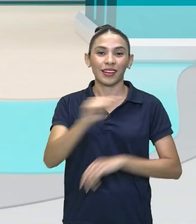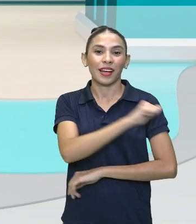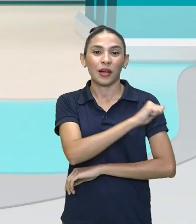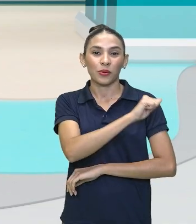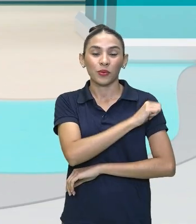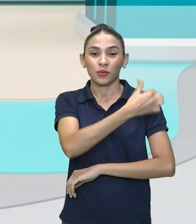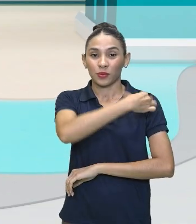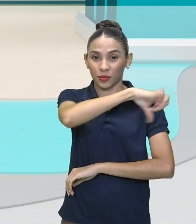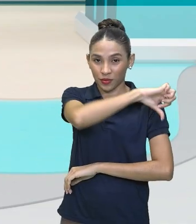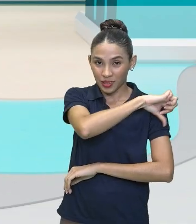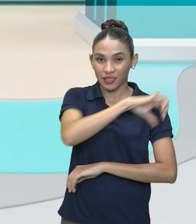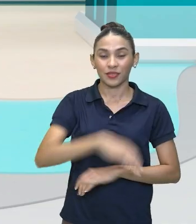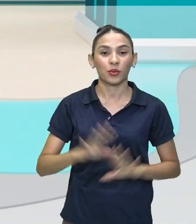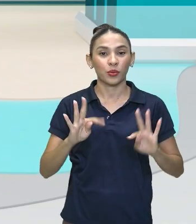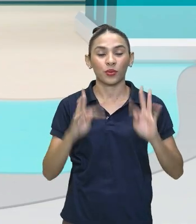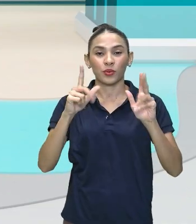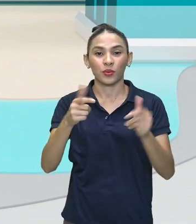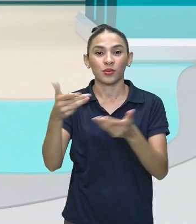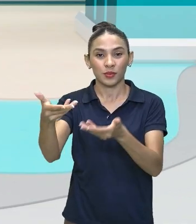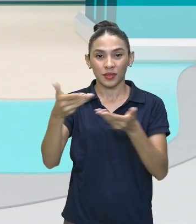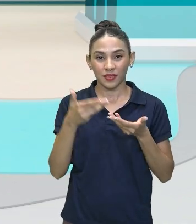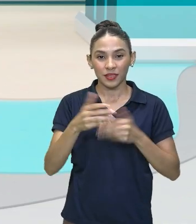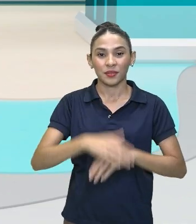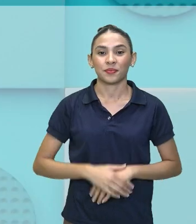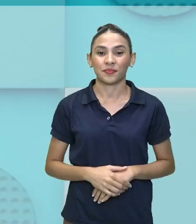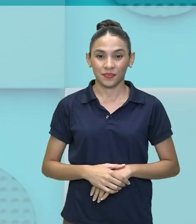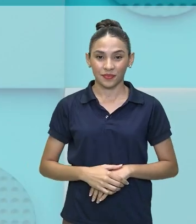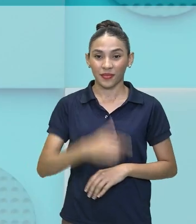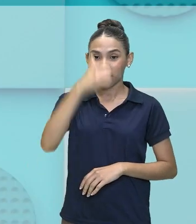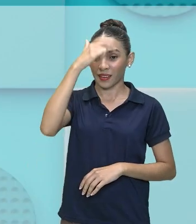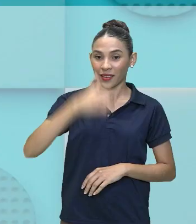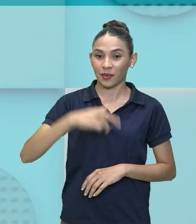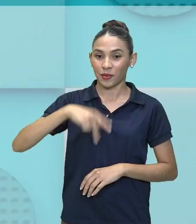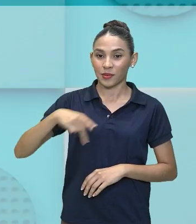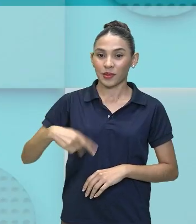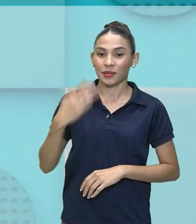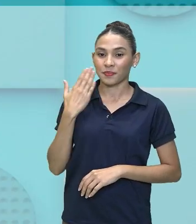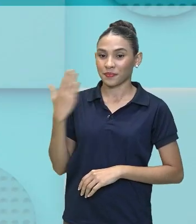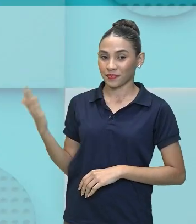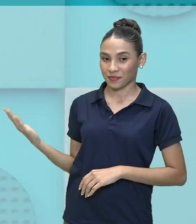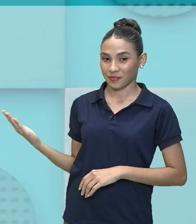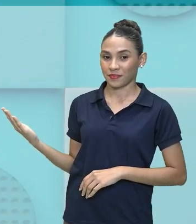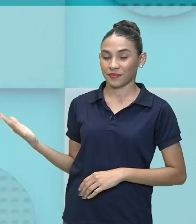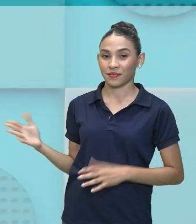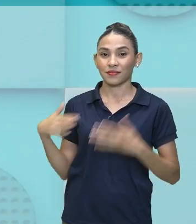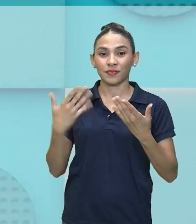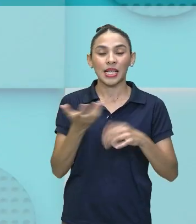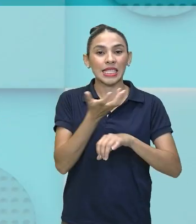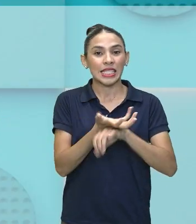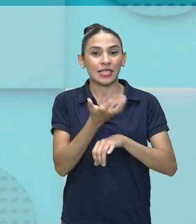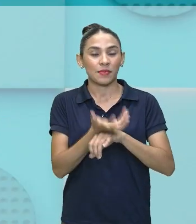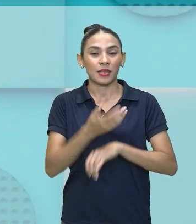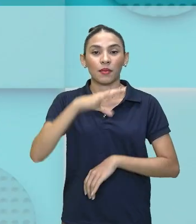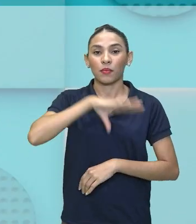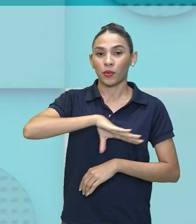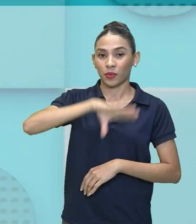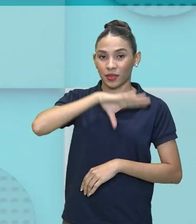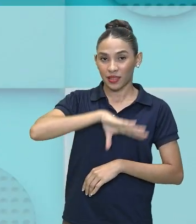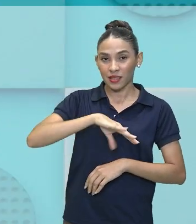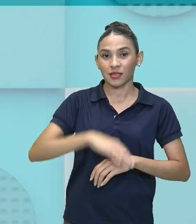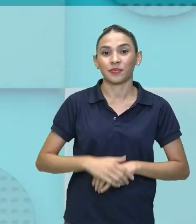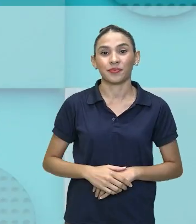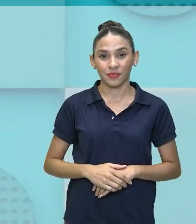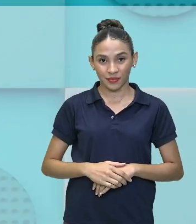estudantes do 9º ano, sejam todos bem-vindos. Eu sou a professora Joyce Martins, do componente curricular de língua